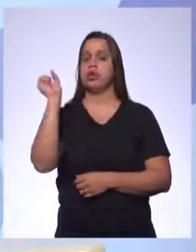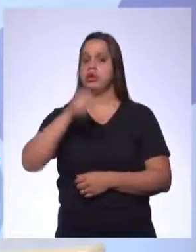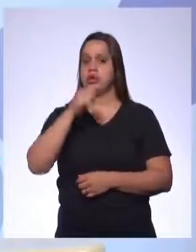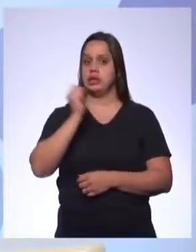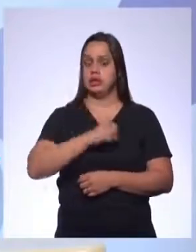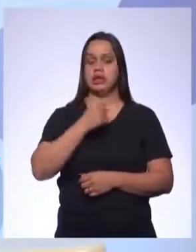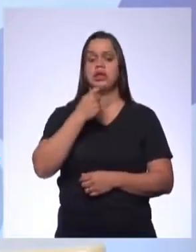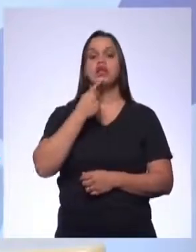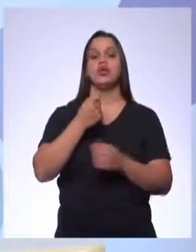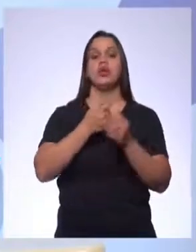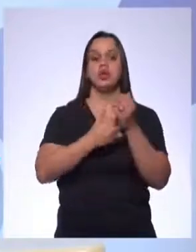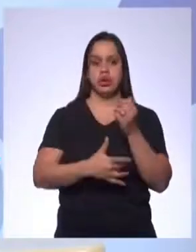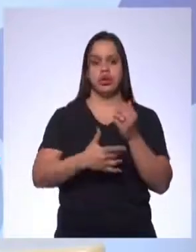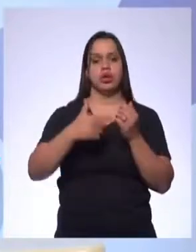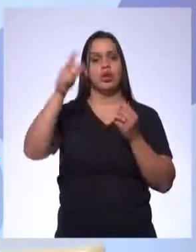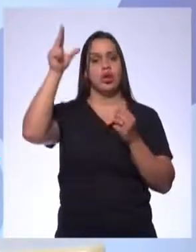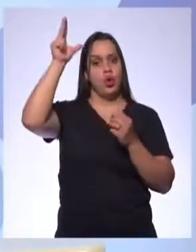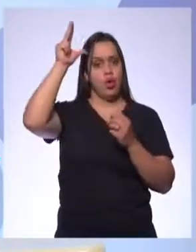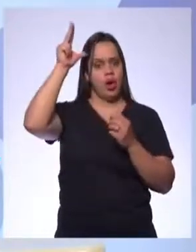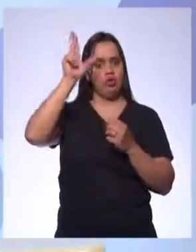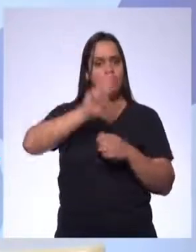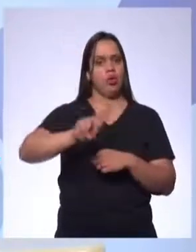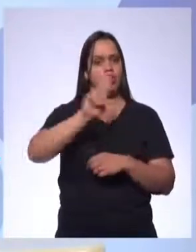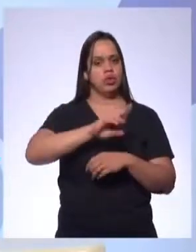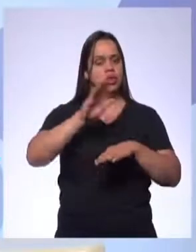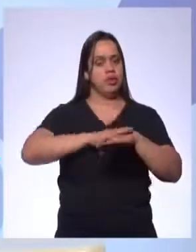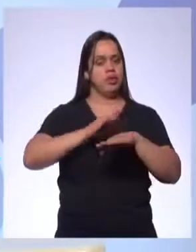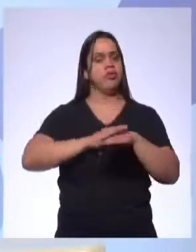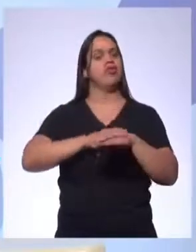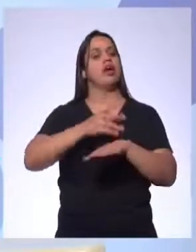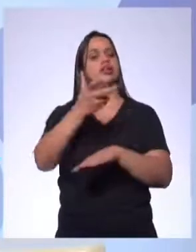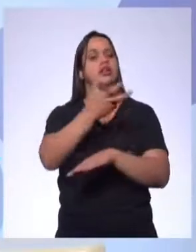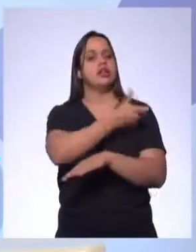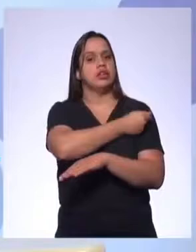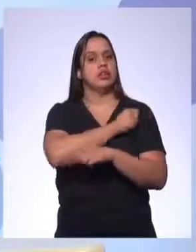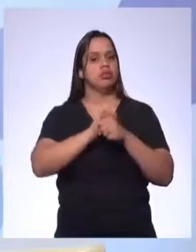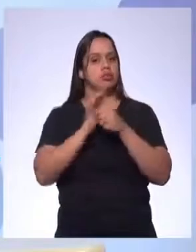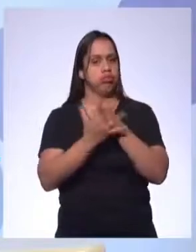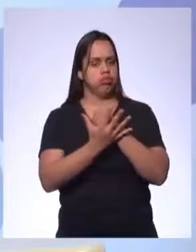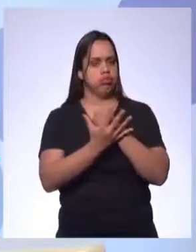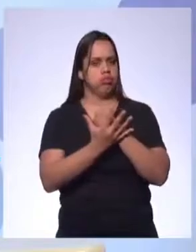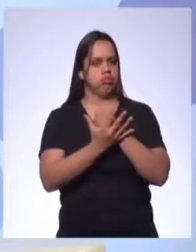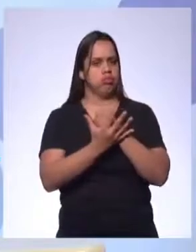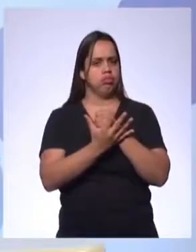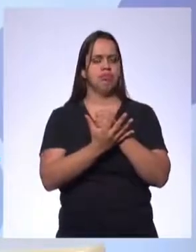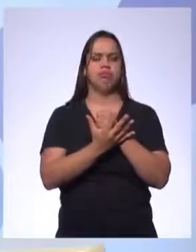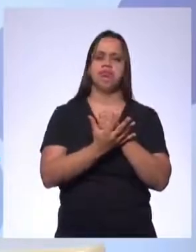sendo usado para a vacina do corona. Realmente, eu acho que eu ouvi alguma coisa.